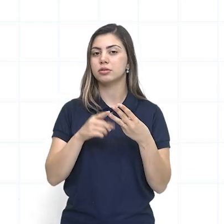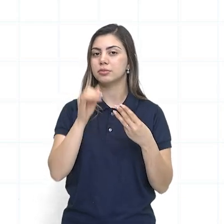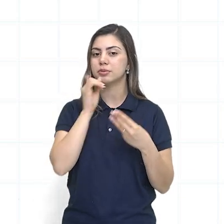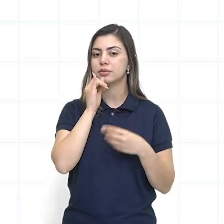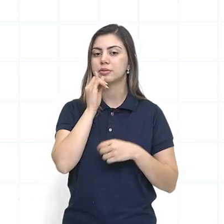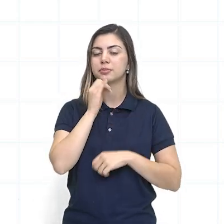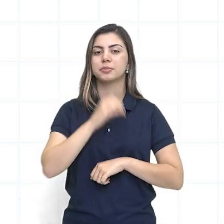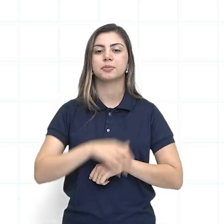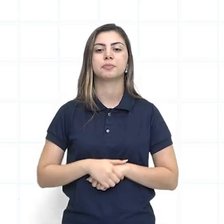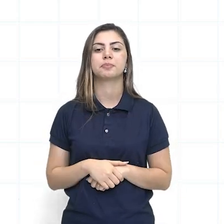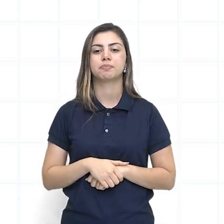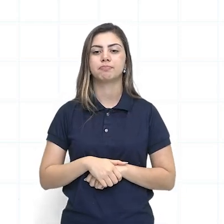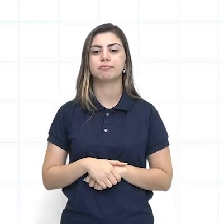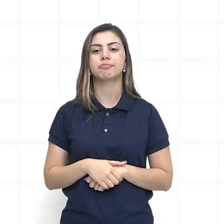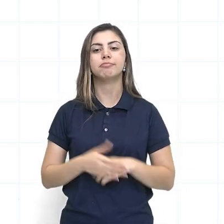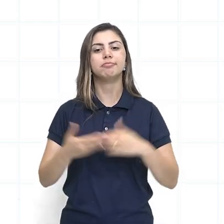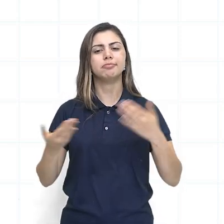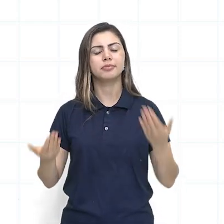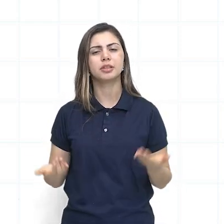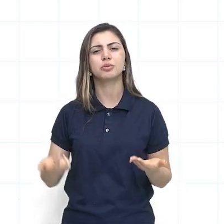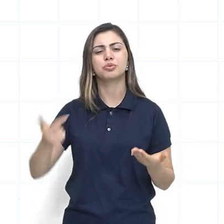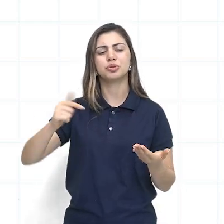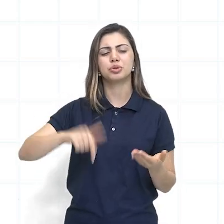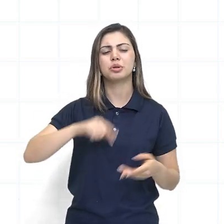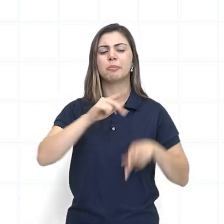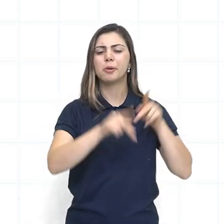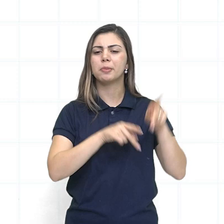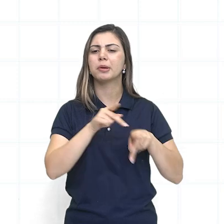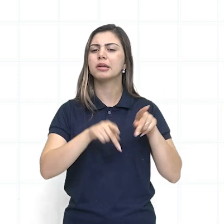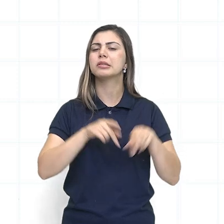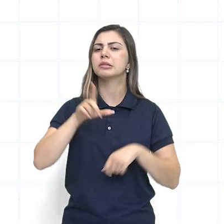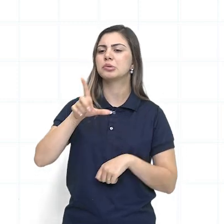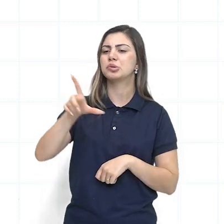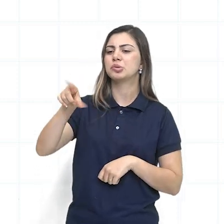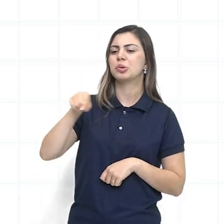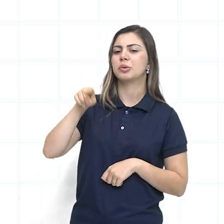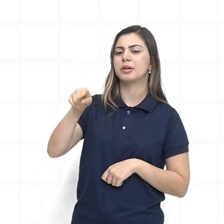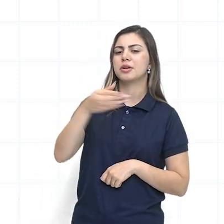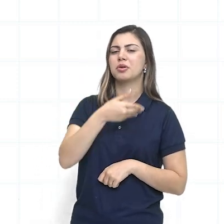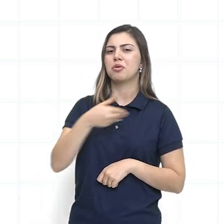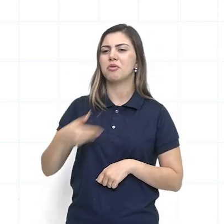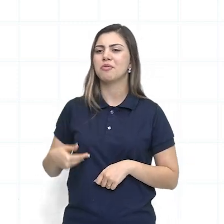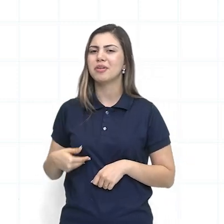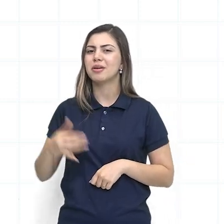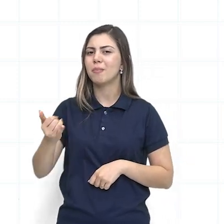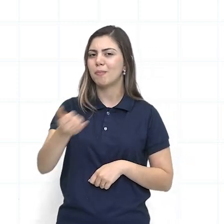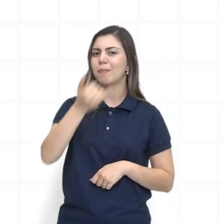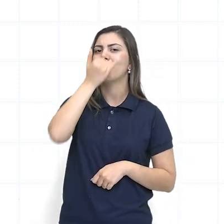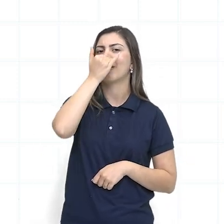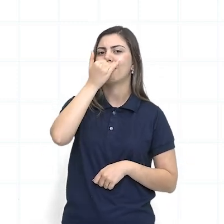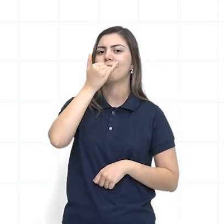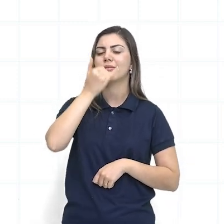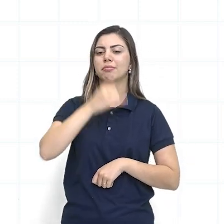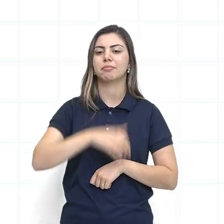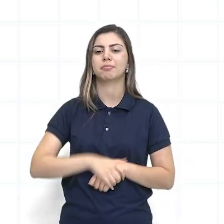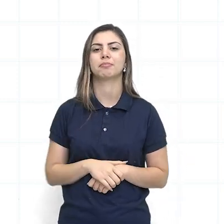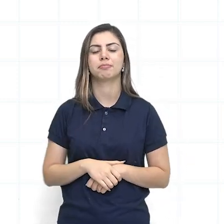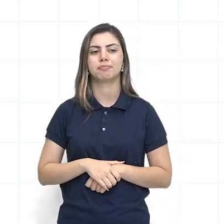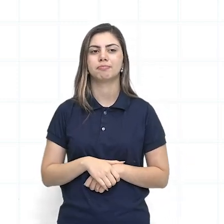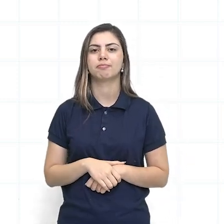terceira oração. Mais uma vez o povo quebrou a cara com o governo eleito.